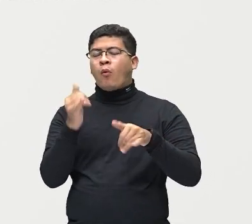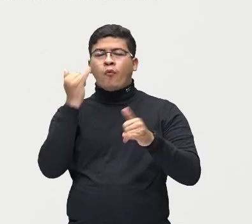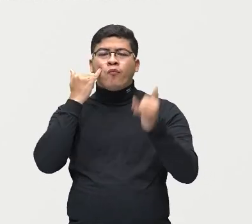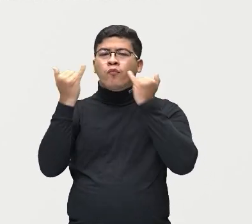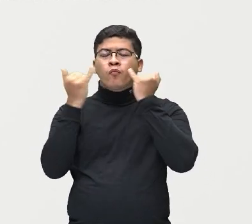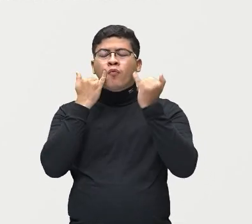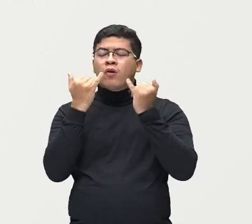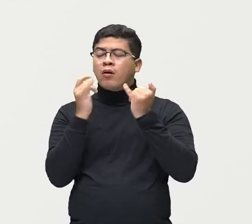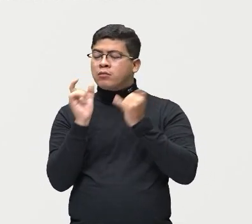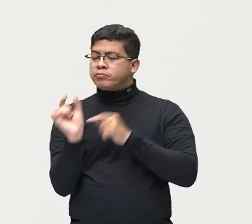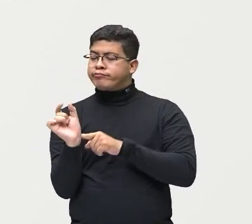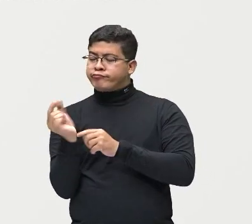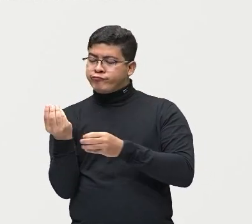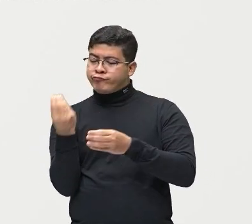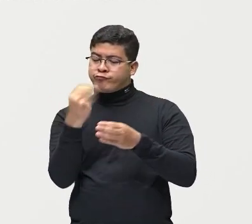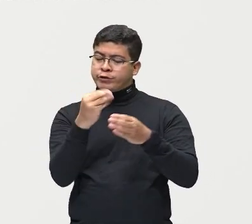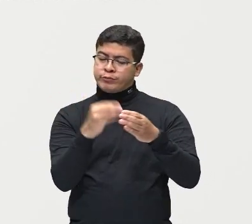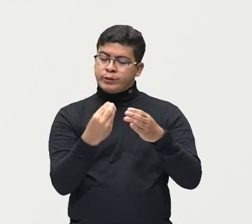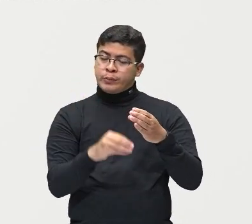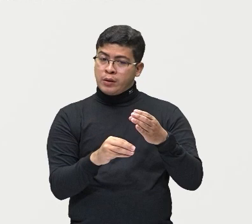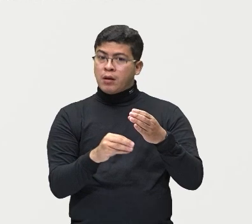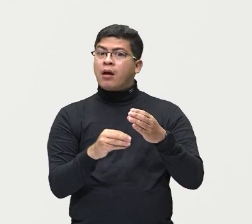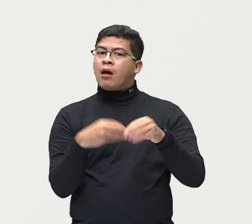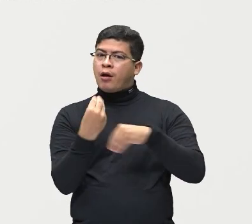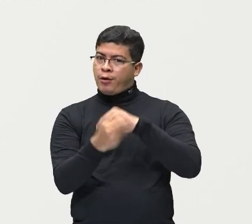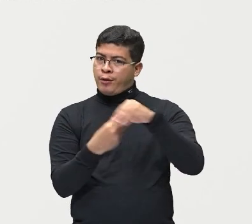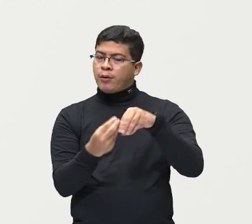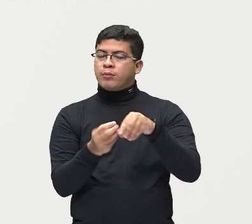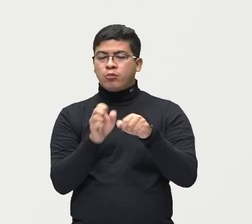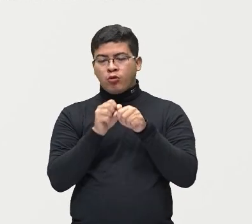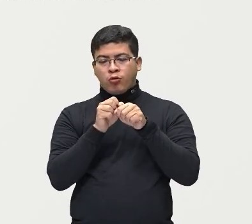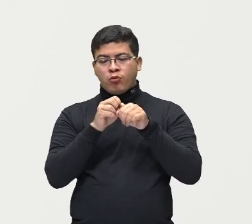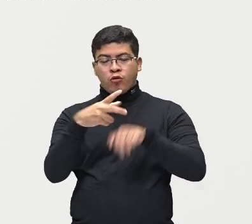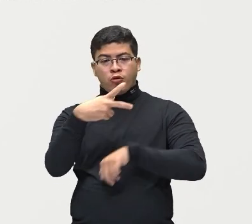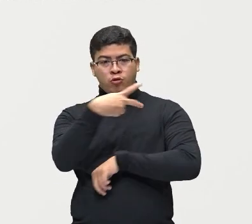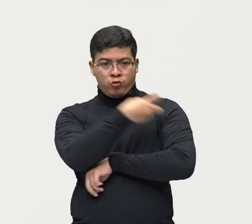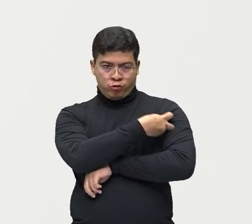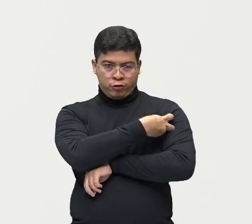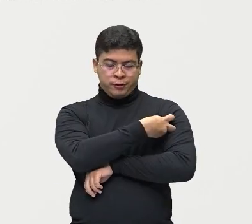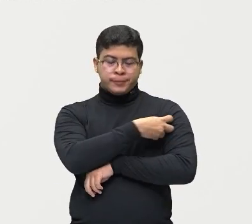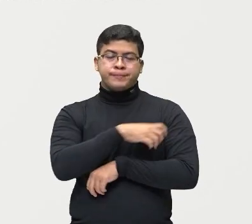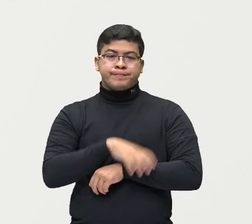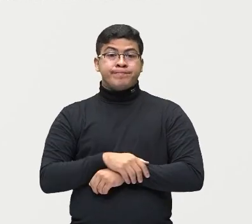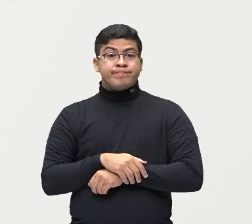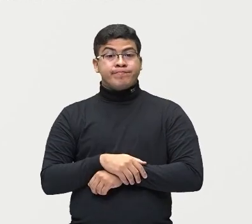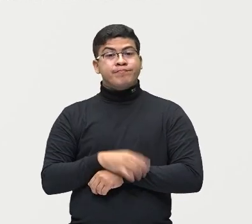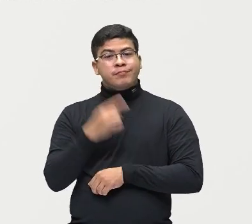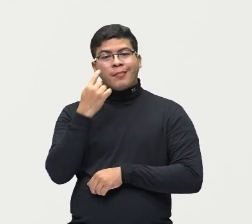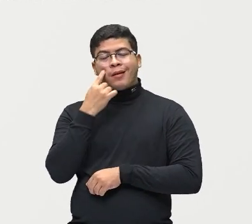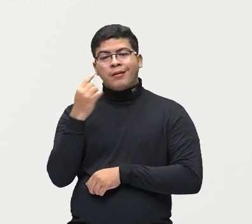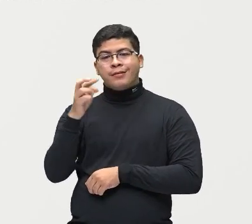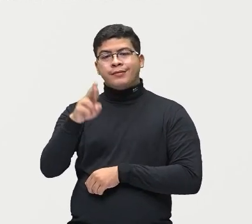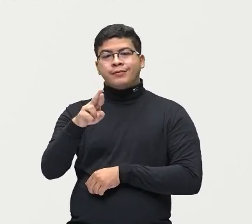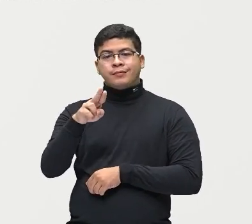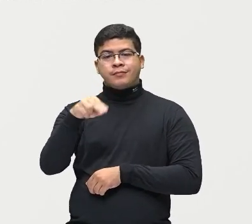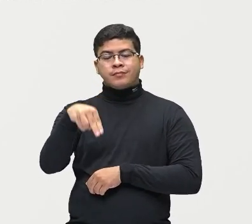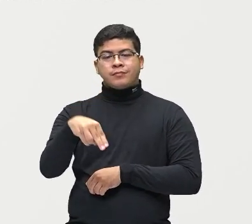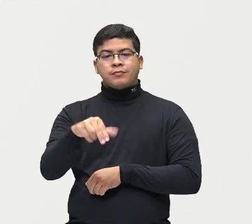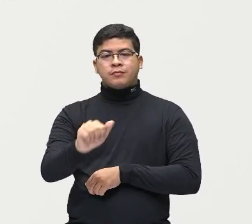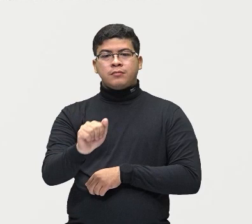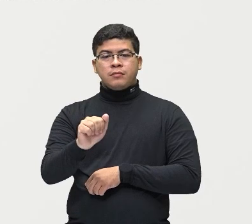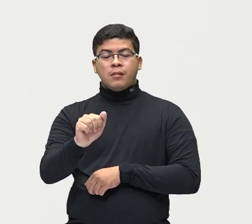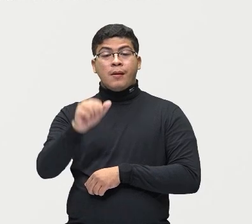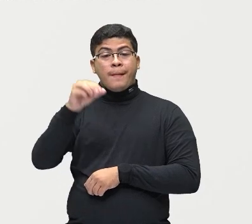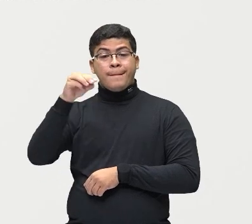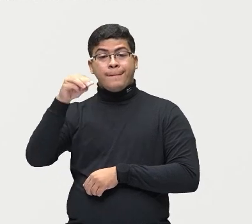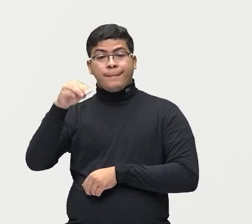proteínas virais. Né? Então, o que acontece? O RNA mensageiro, como o próprio nome já diz, é como se ele